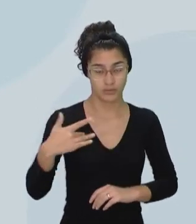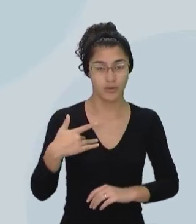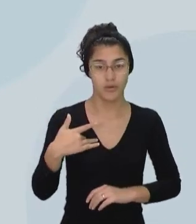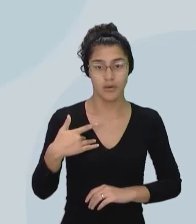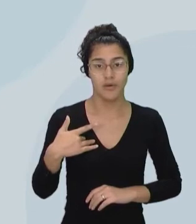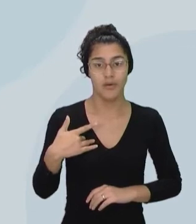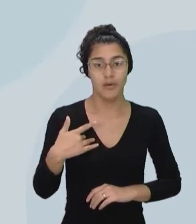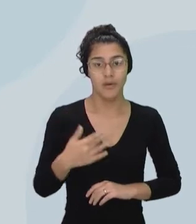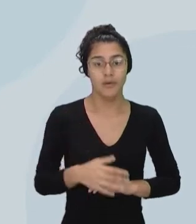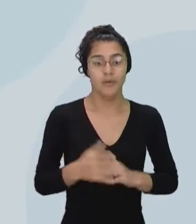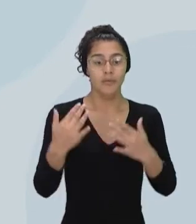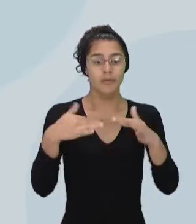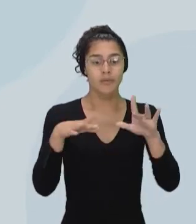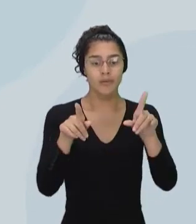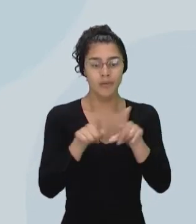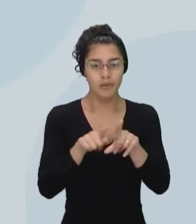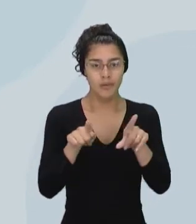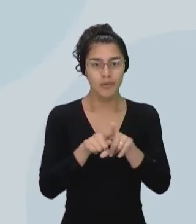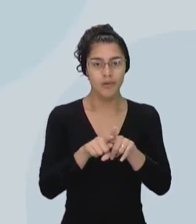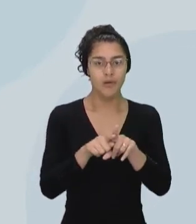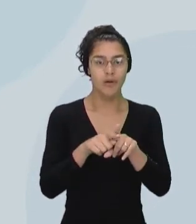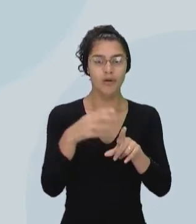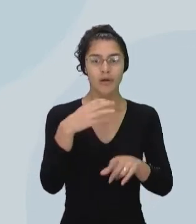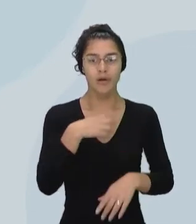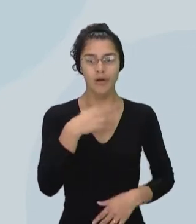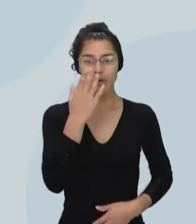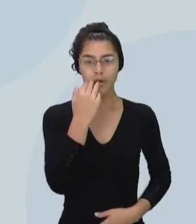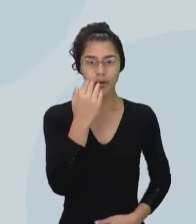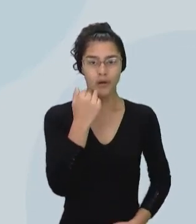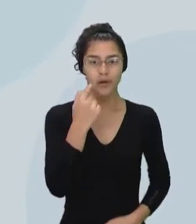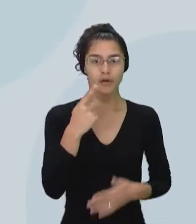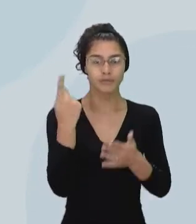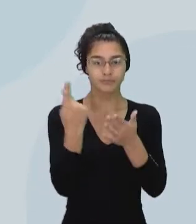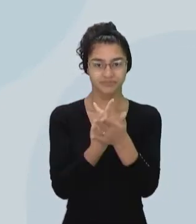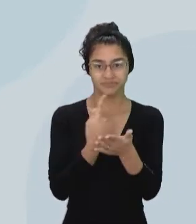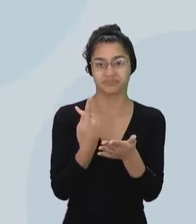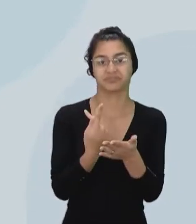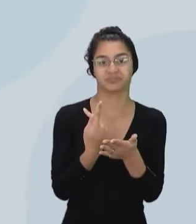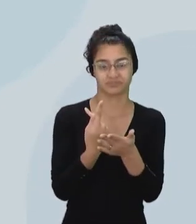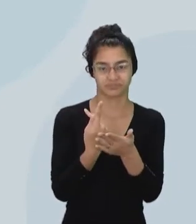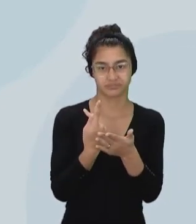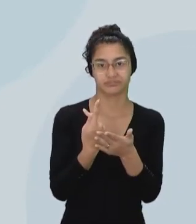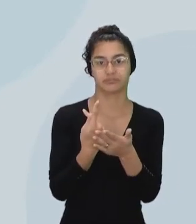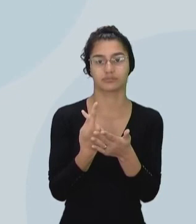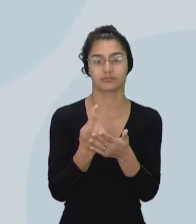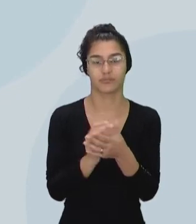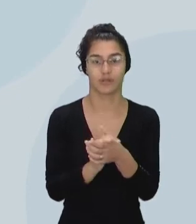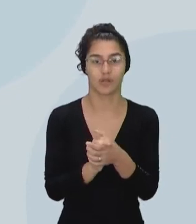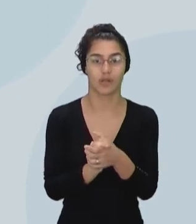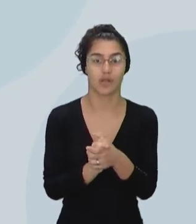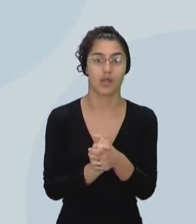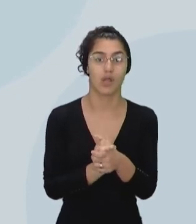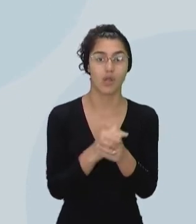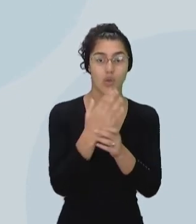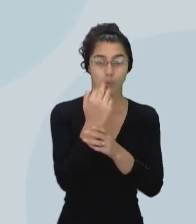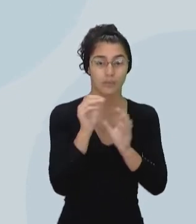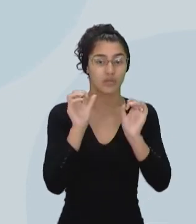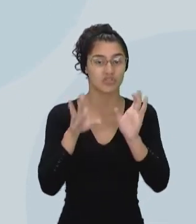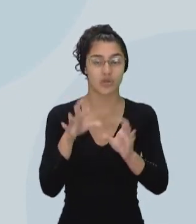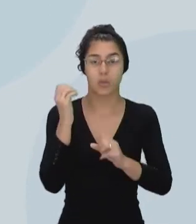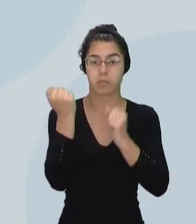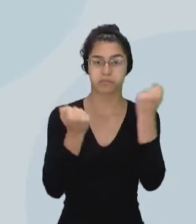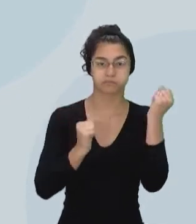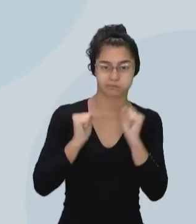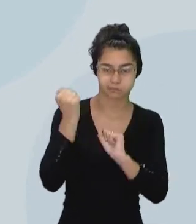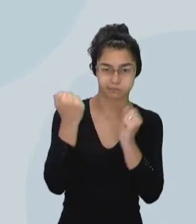de alimentos, mas também pela ingestão inadequada de alimentos superindustrializados,